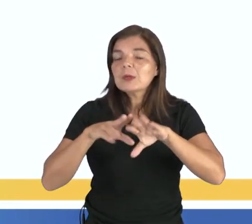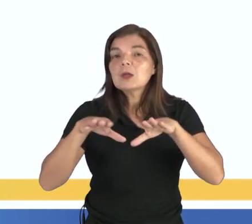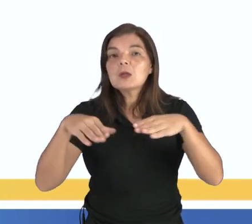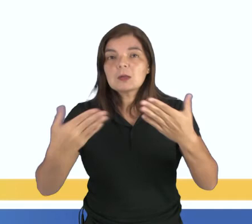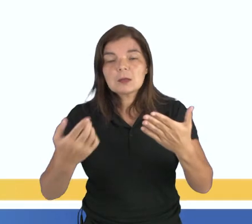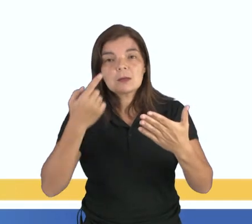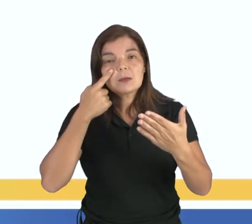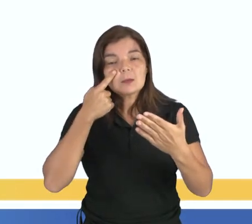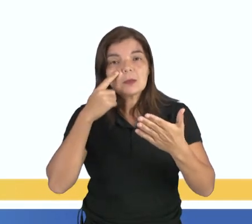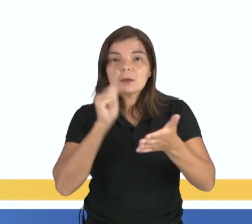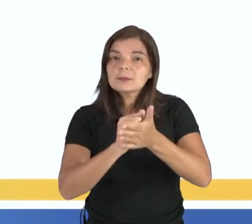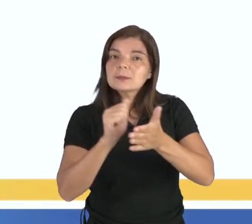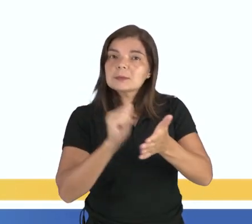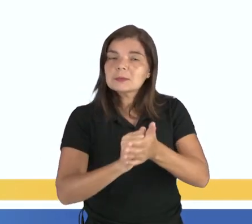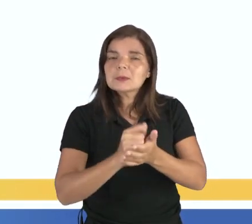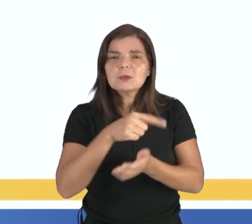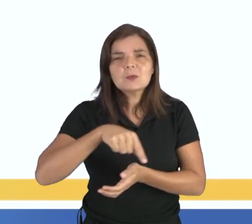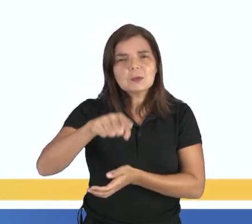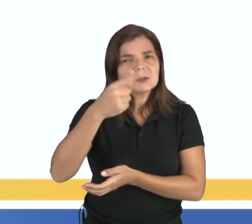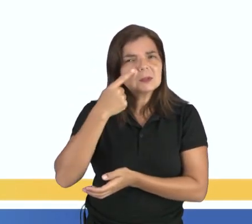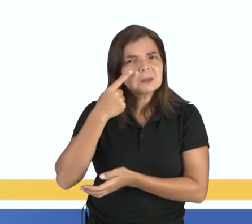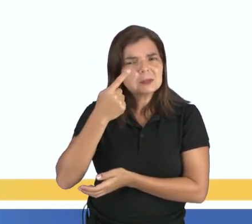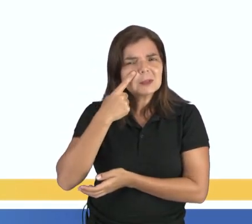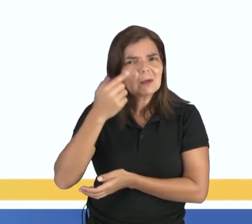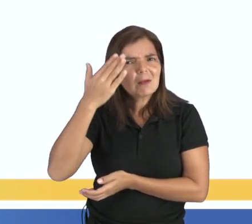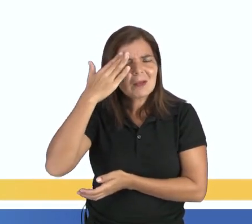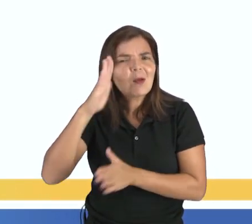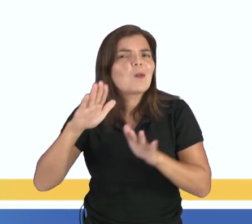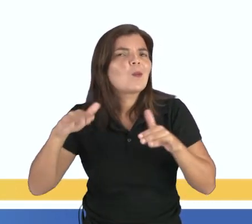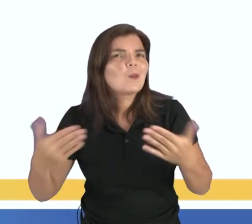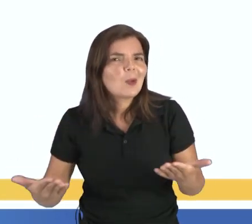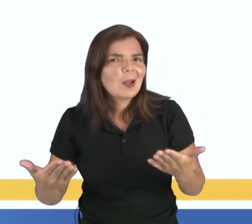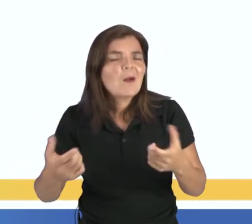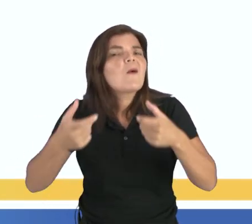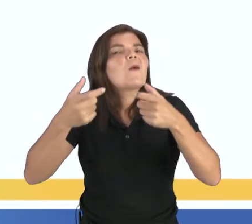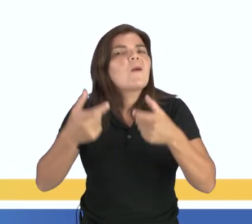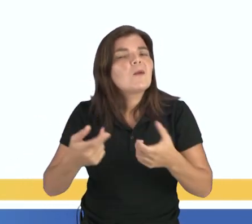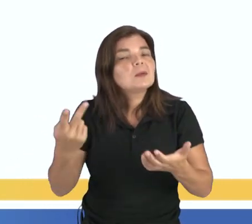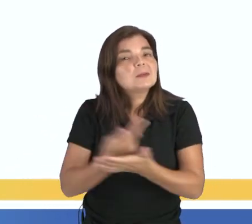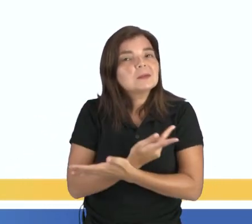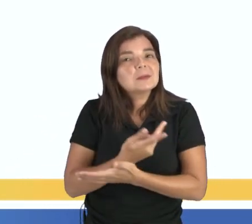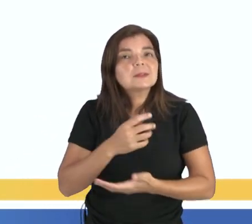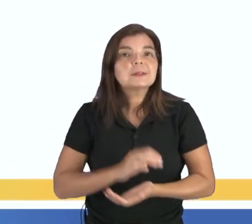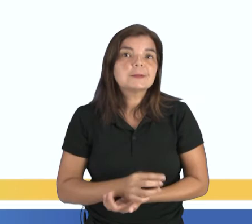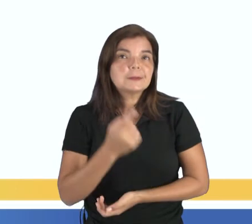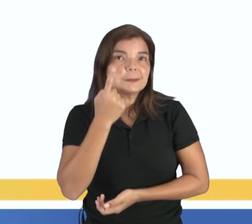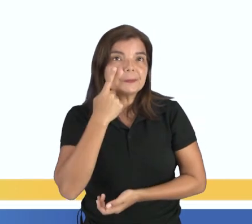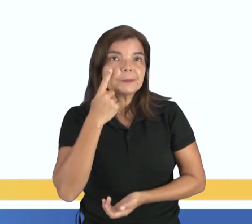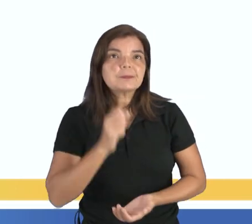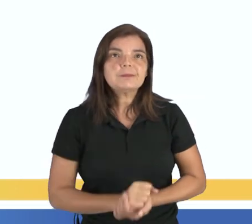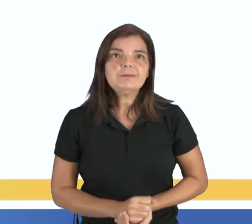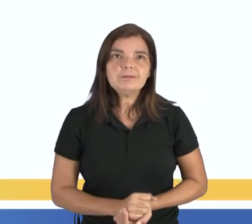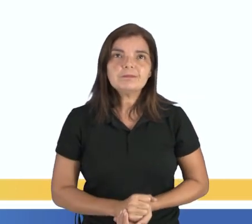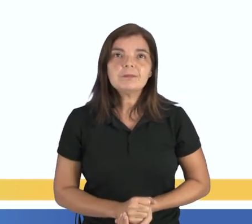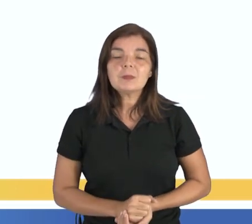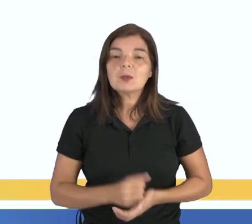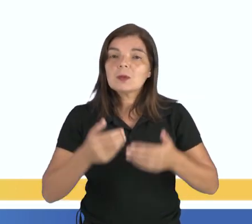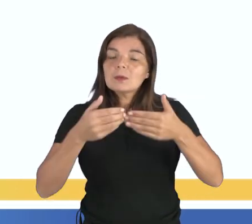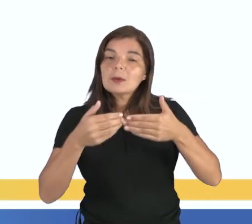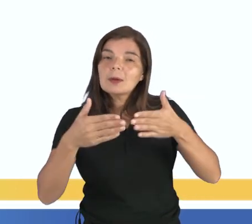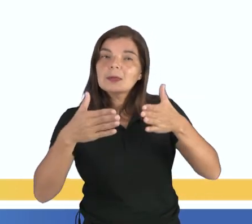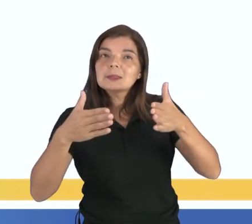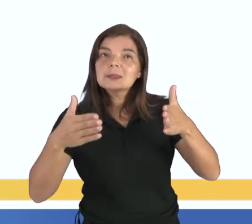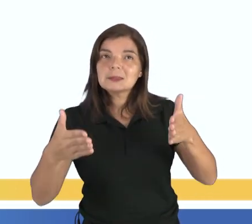empregado nessa faixa. Vocês já entenderam qual é? Onde está esse erro? Então, veja aí,